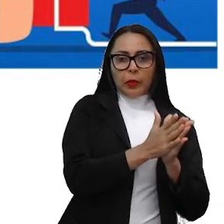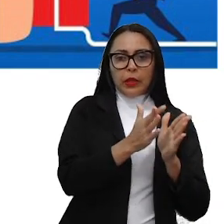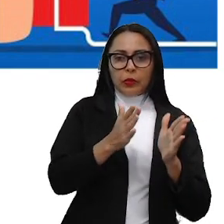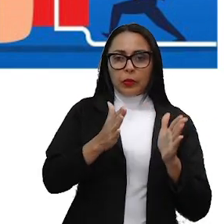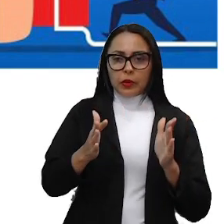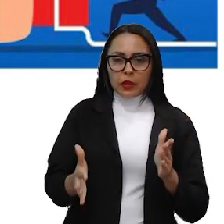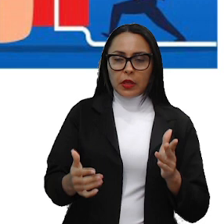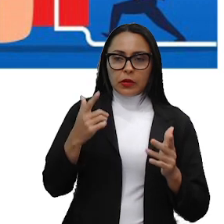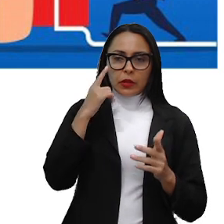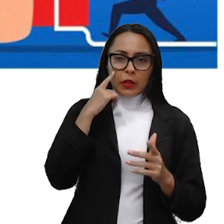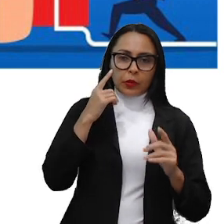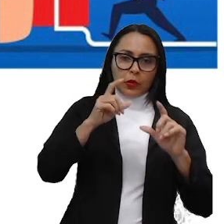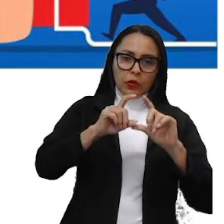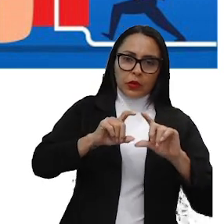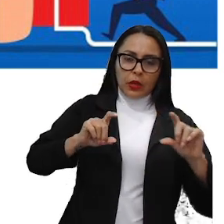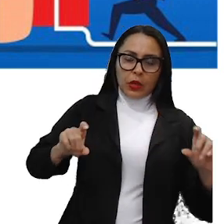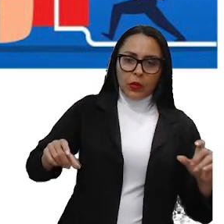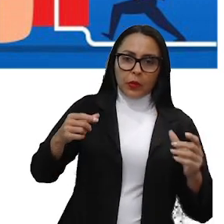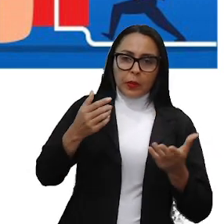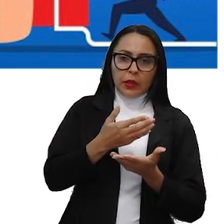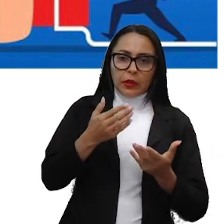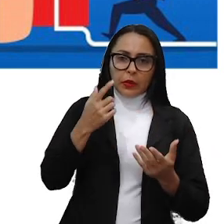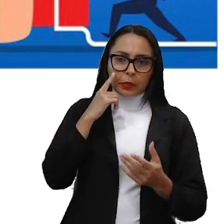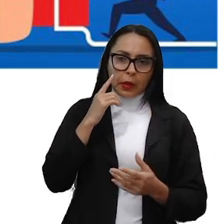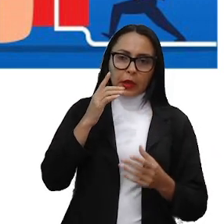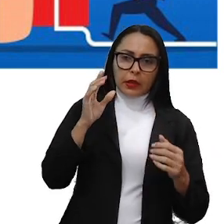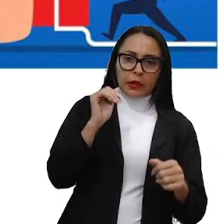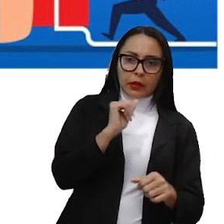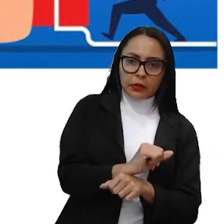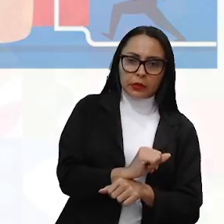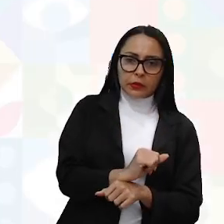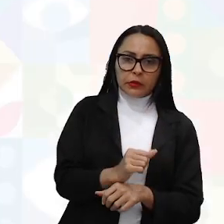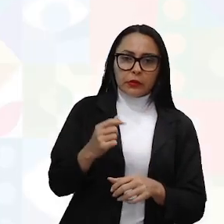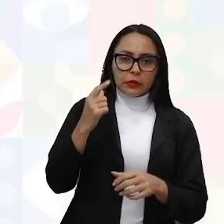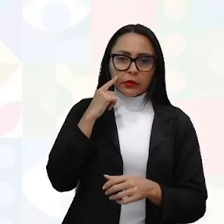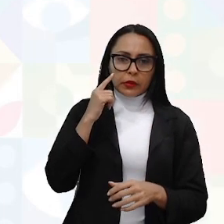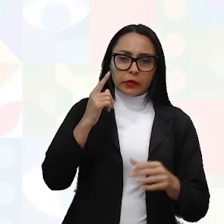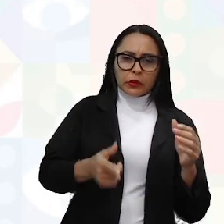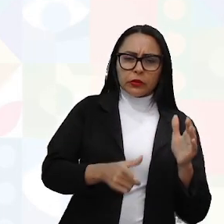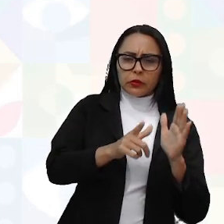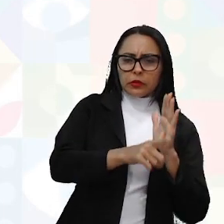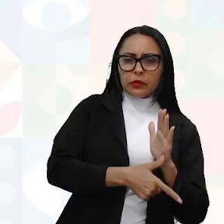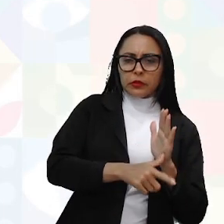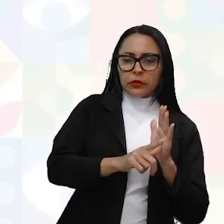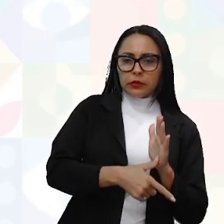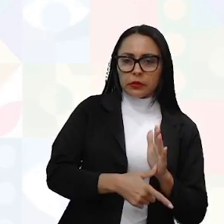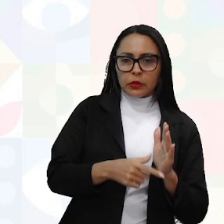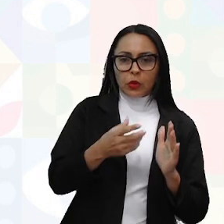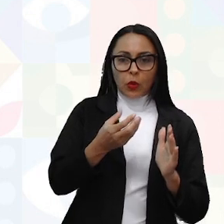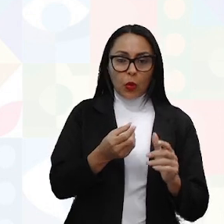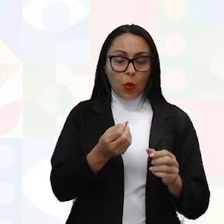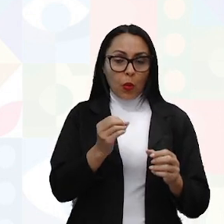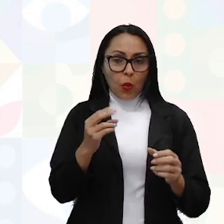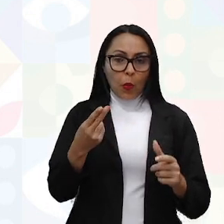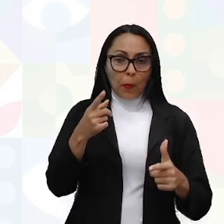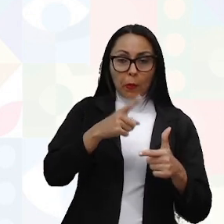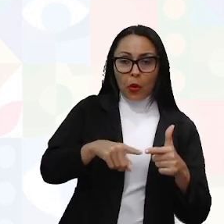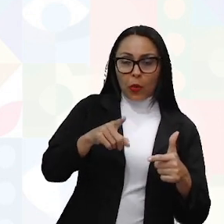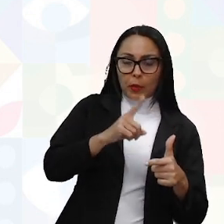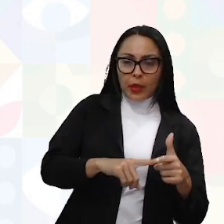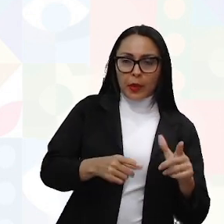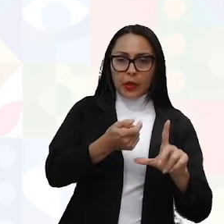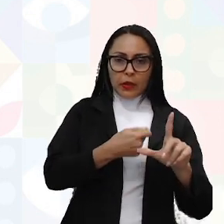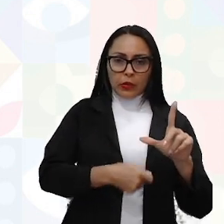processo, linha de produção ou máquina estão parados devido a atrasos ou falhas logísticas, a eficiência